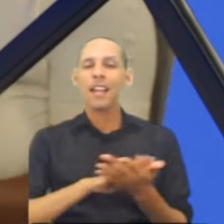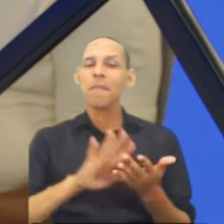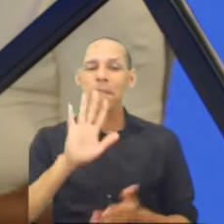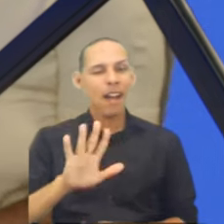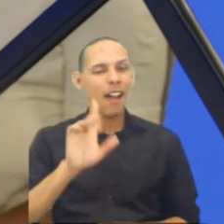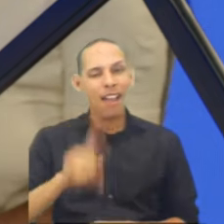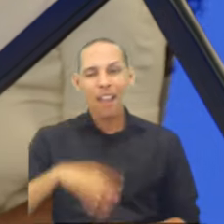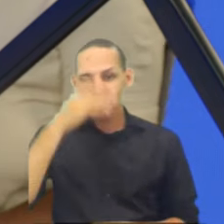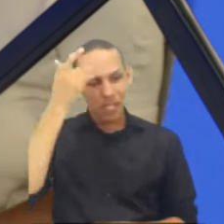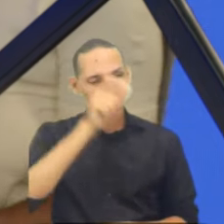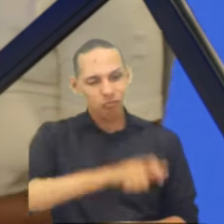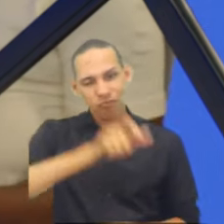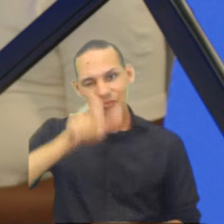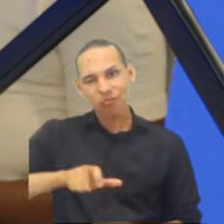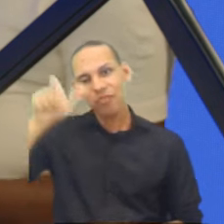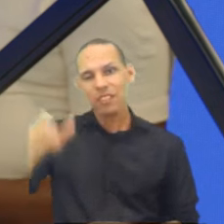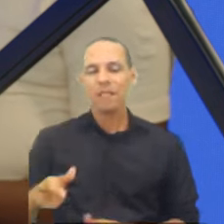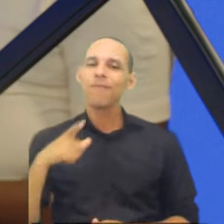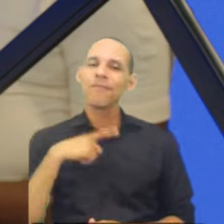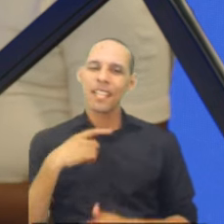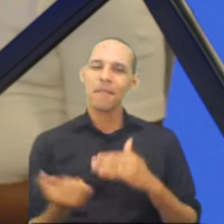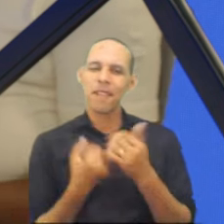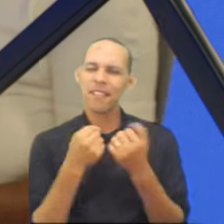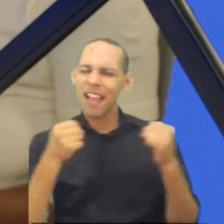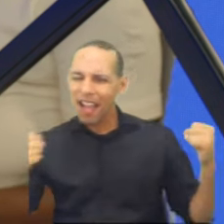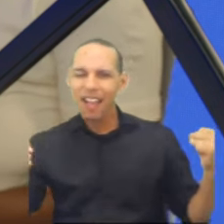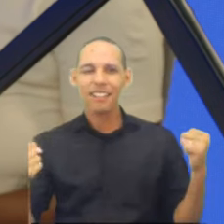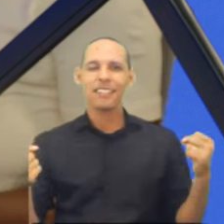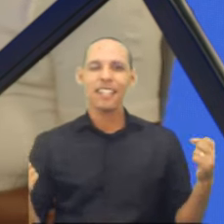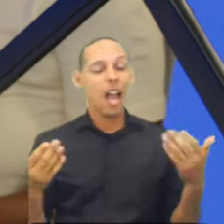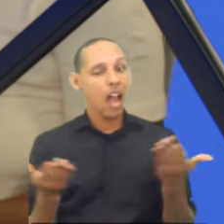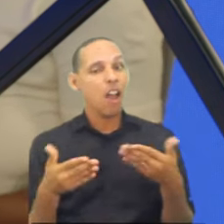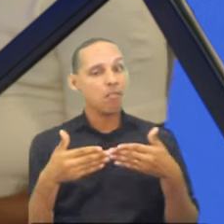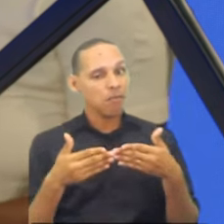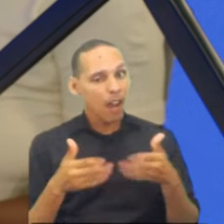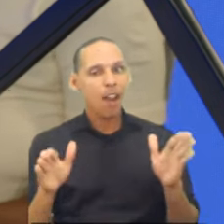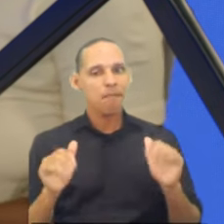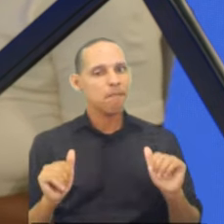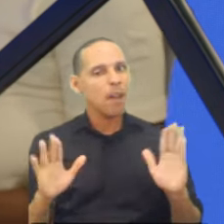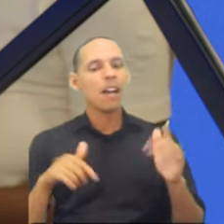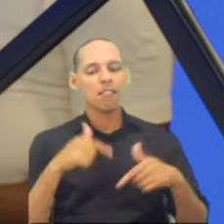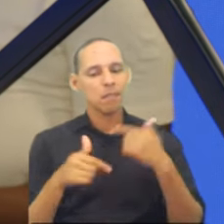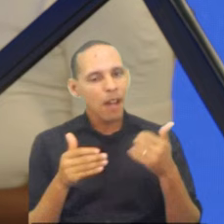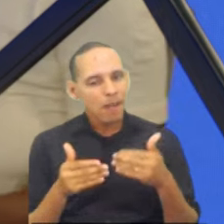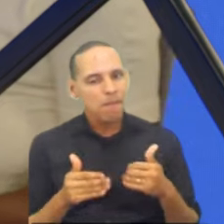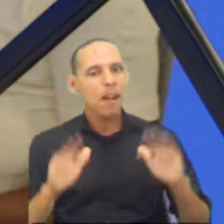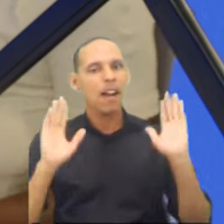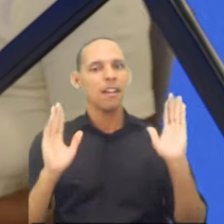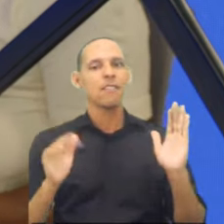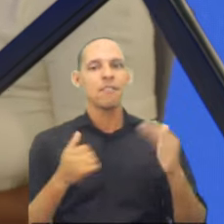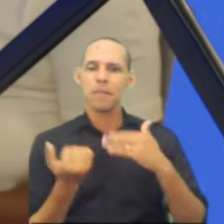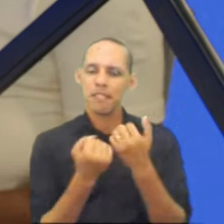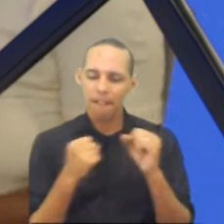gente tá falando de pessoas eu tenho a a multinacional elas estão muito mais abertas e atuantes né grandes